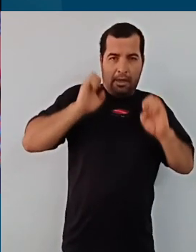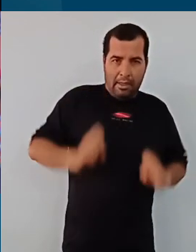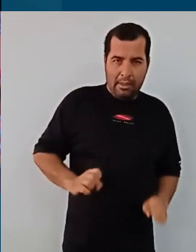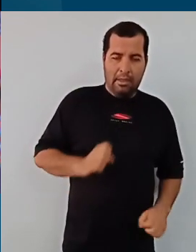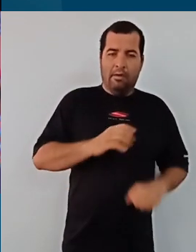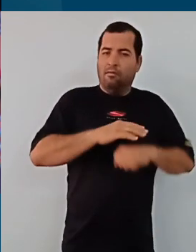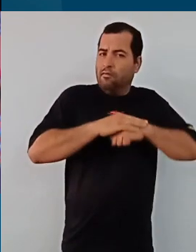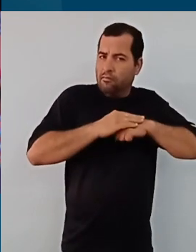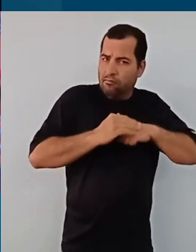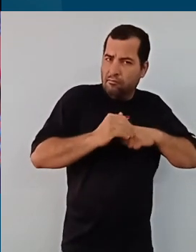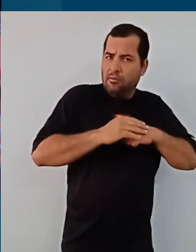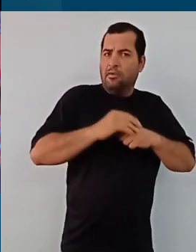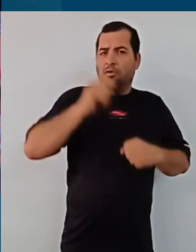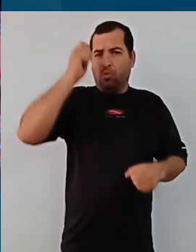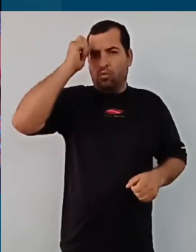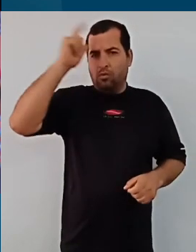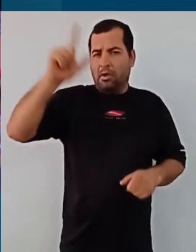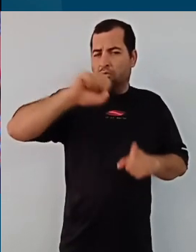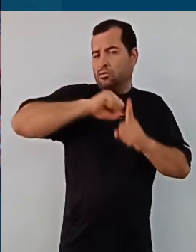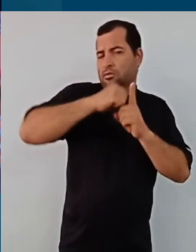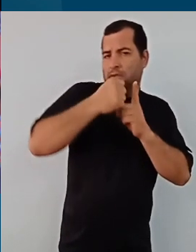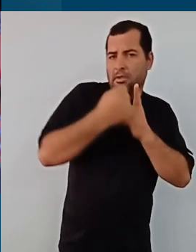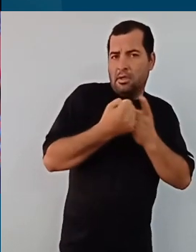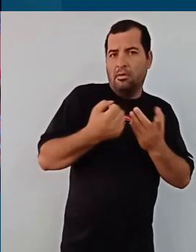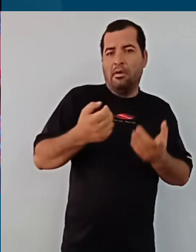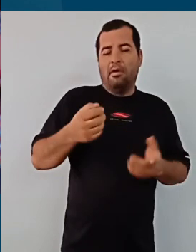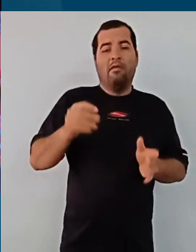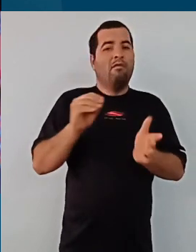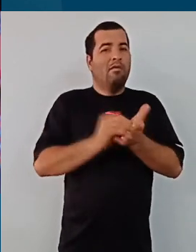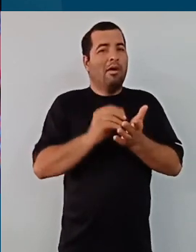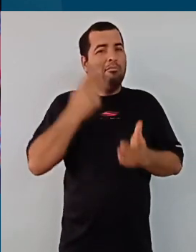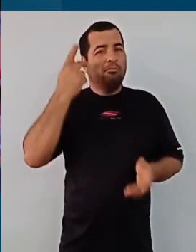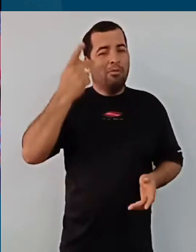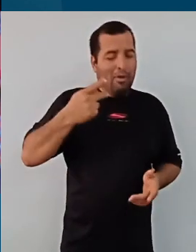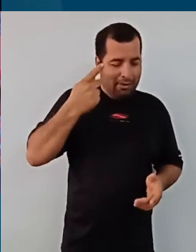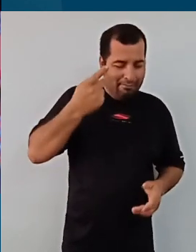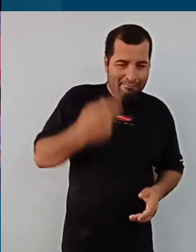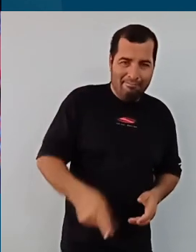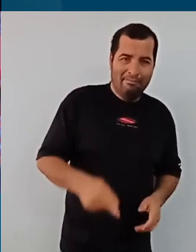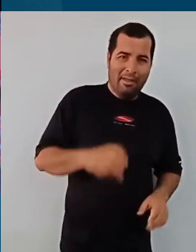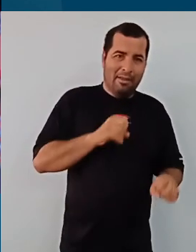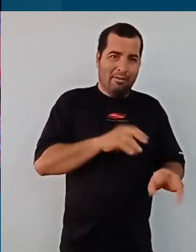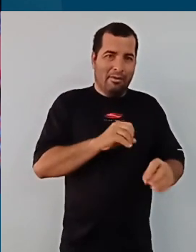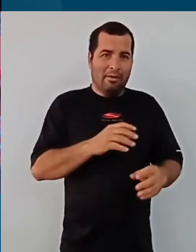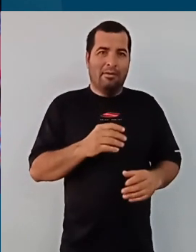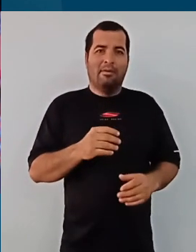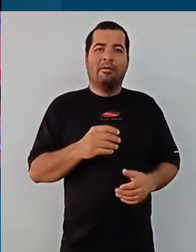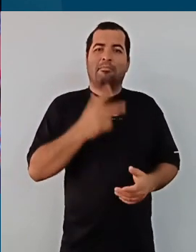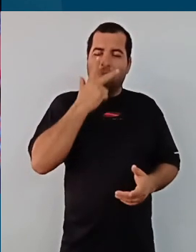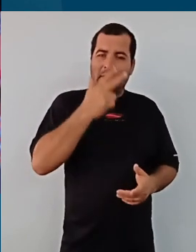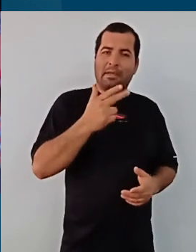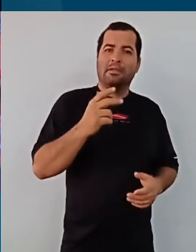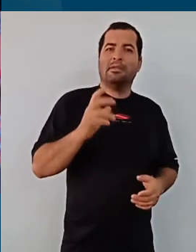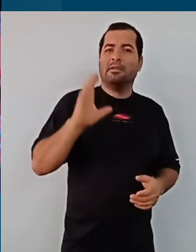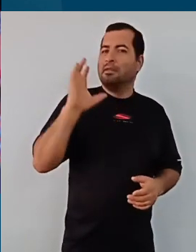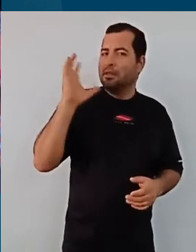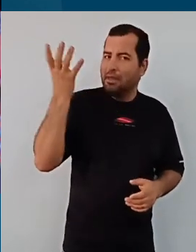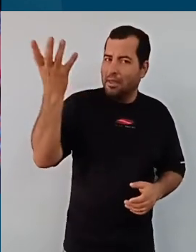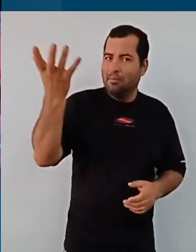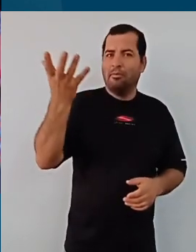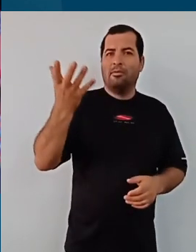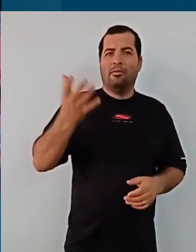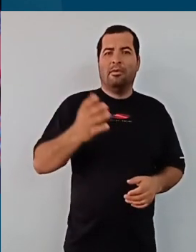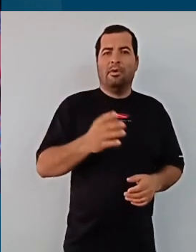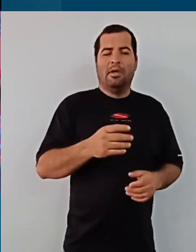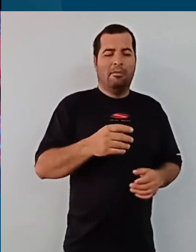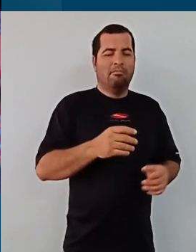afetiva, social e cultural, se a estrutura política educacional se constitui em termos cronológicos e burocráticos, que